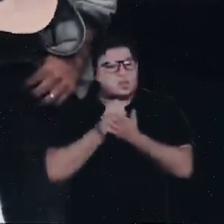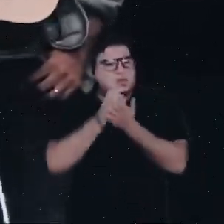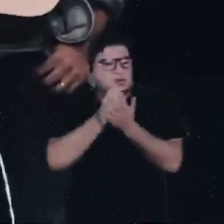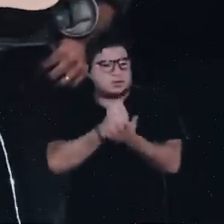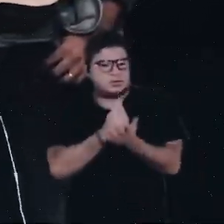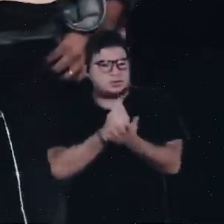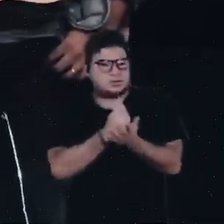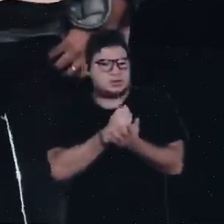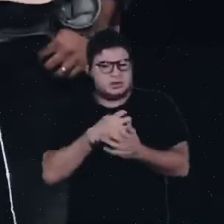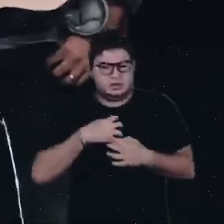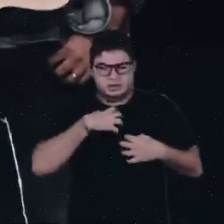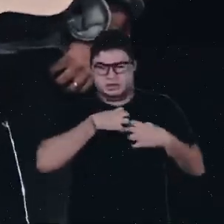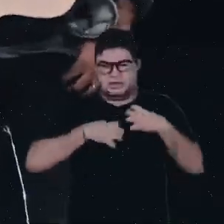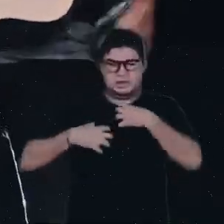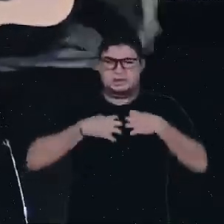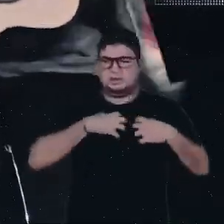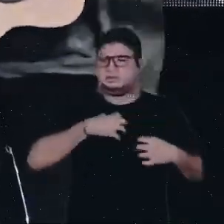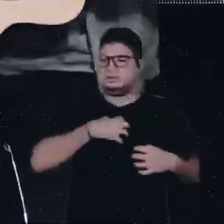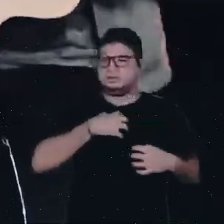diminuir estresse,